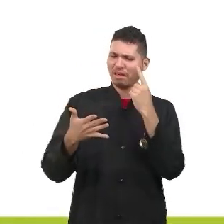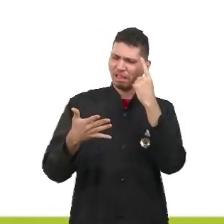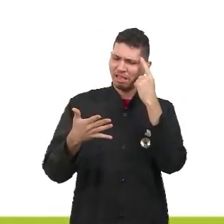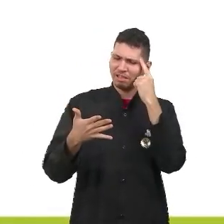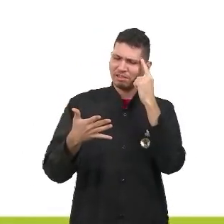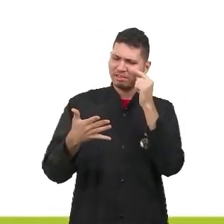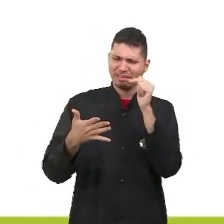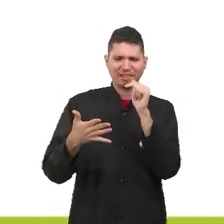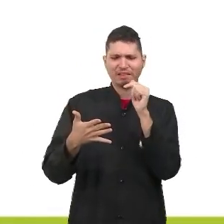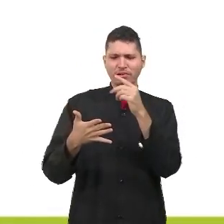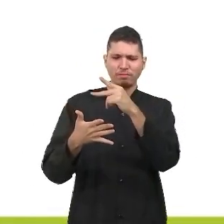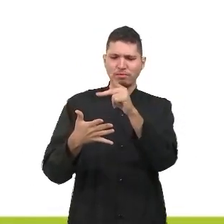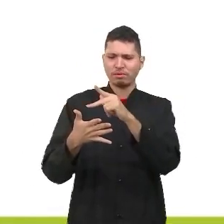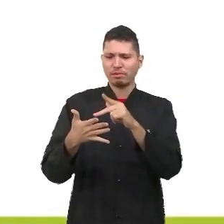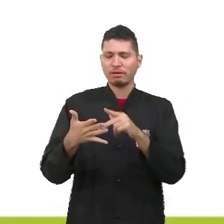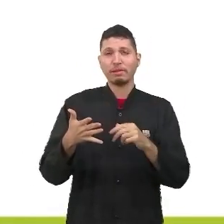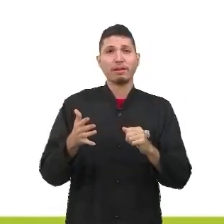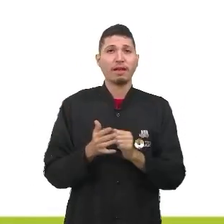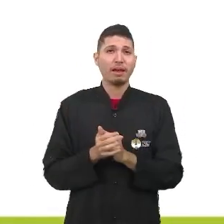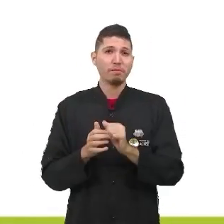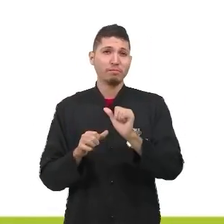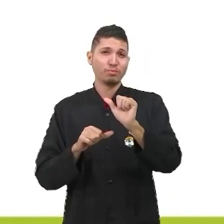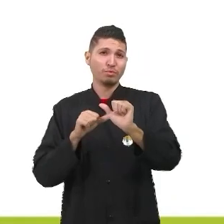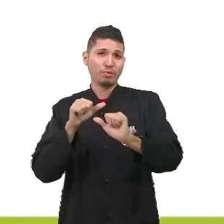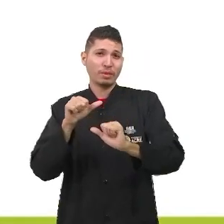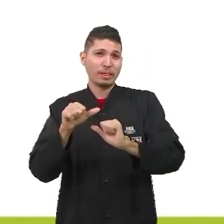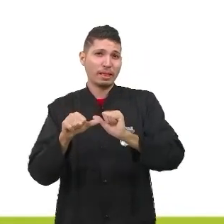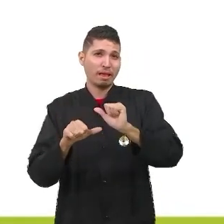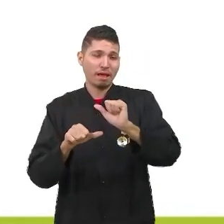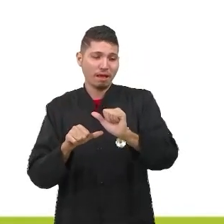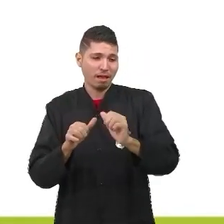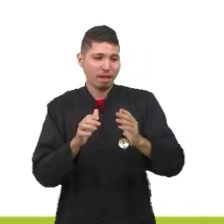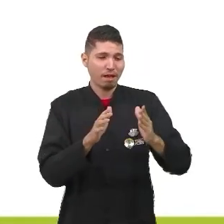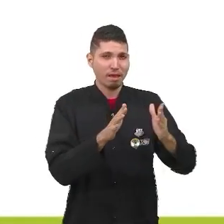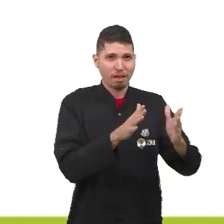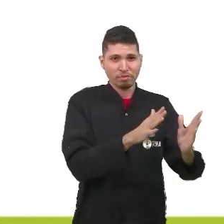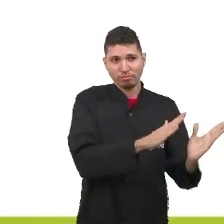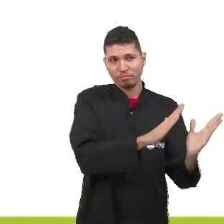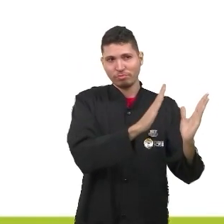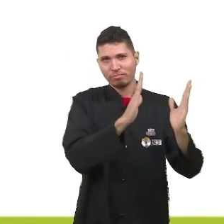algo mais autêntico, é quebrar com o passado, sem formalidade, né?